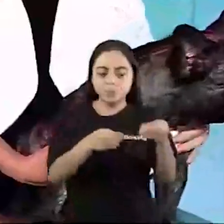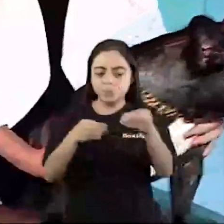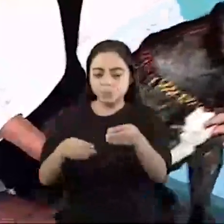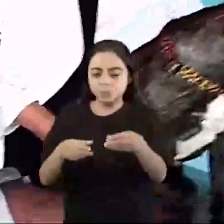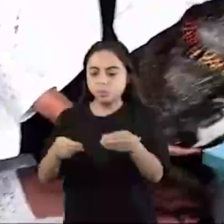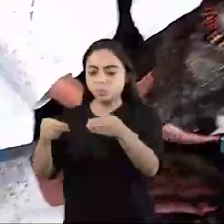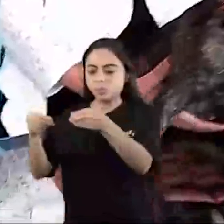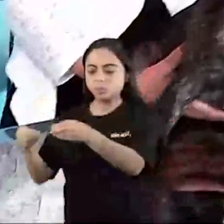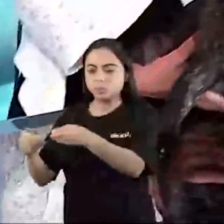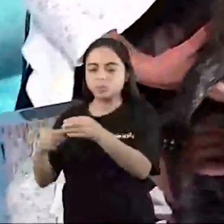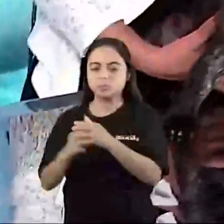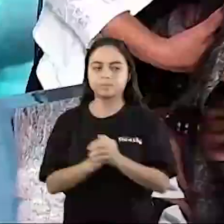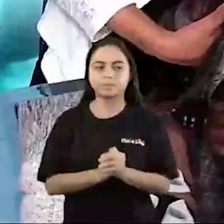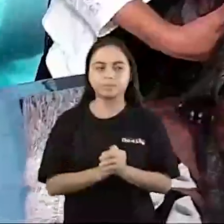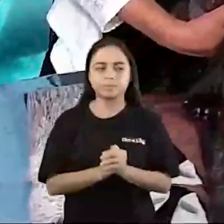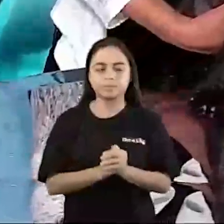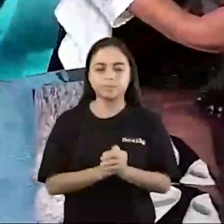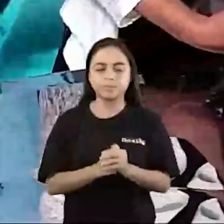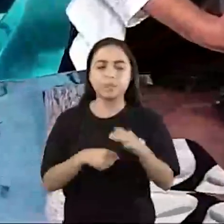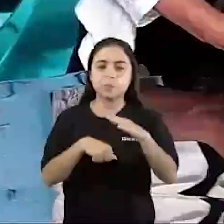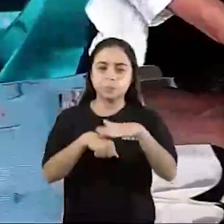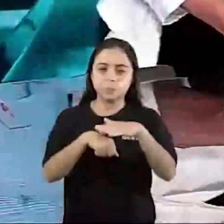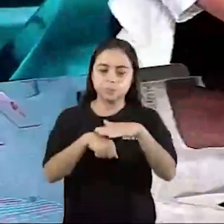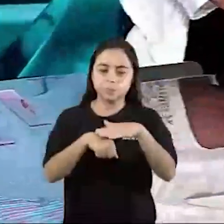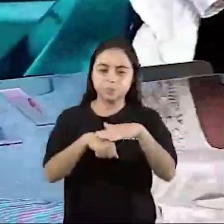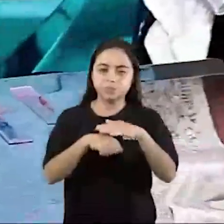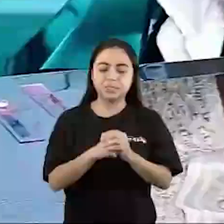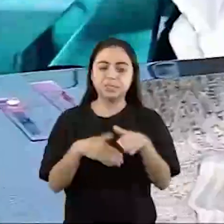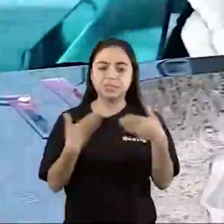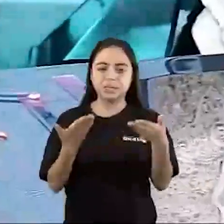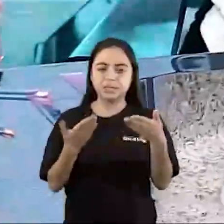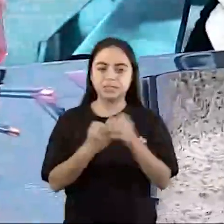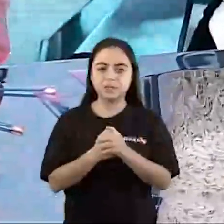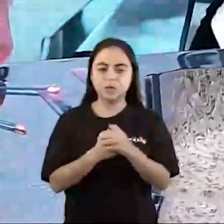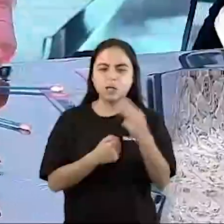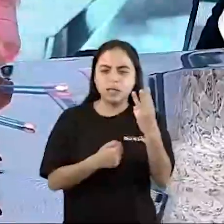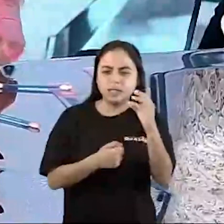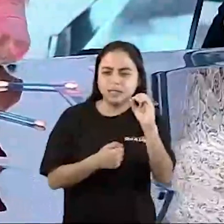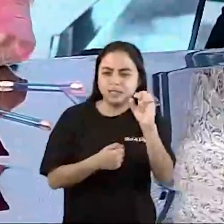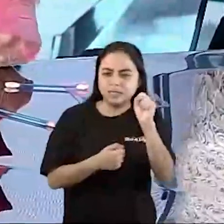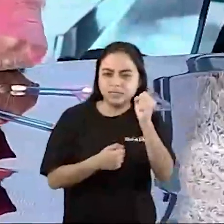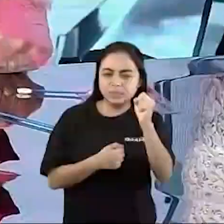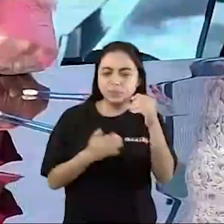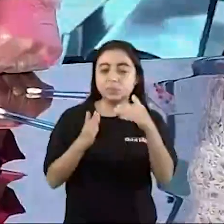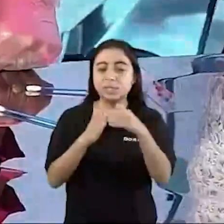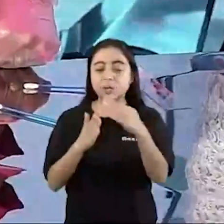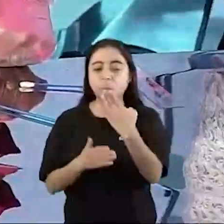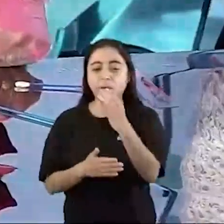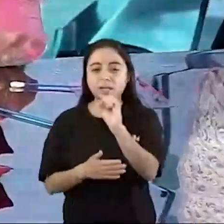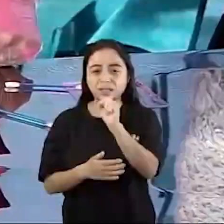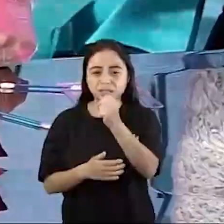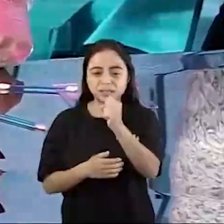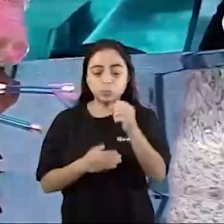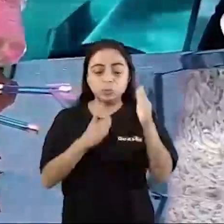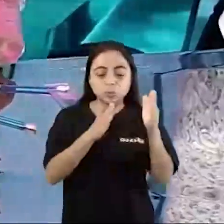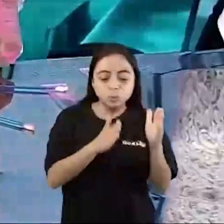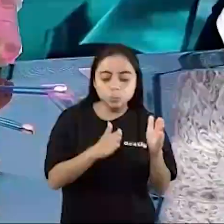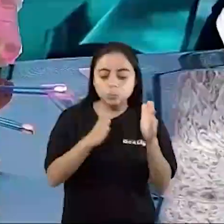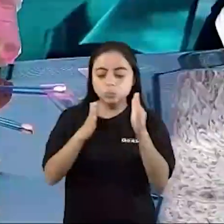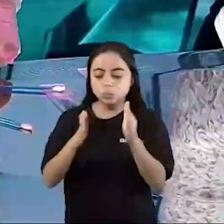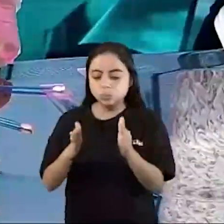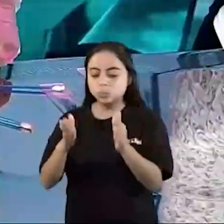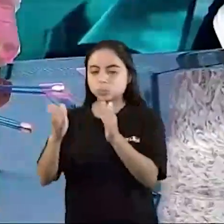outra, para a gente fazer. E aí, ó, fica 30, 40 segundos em cada uma